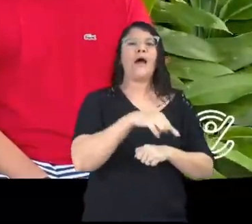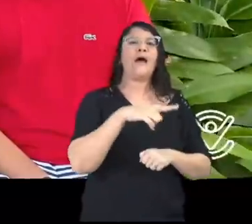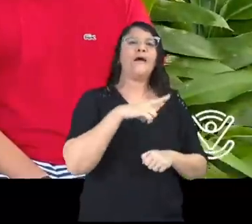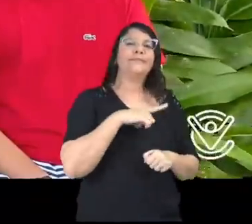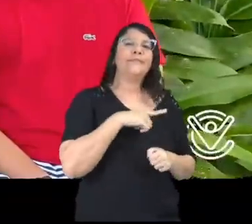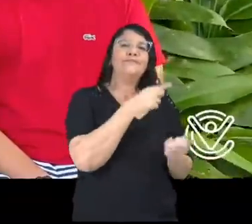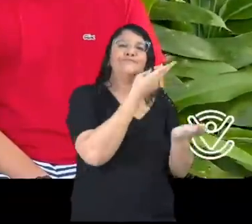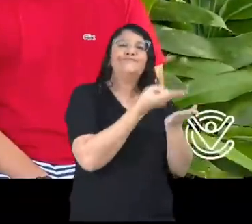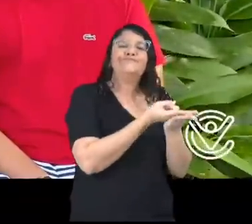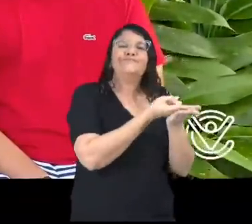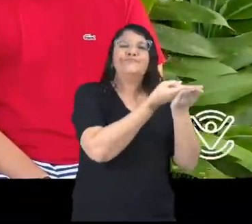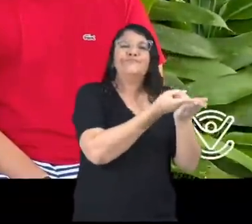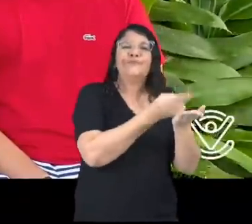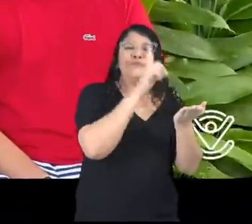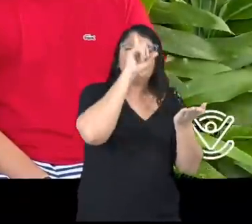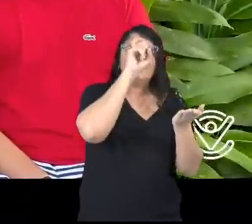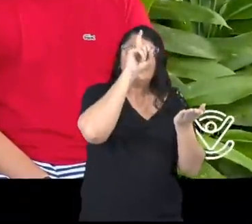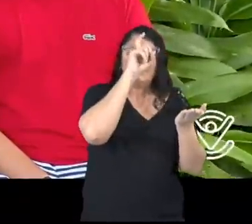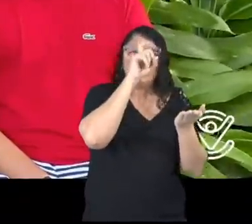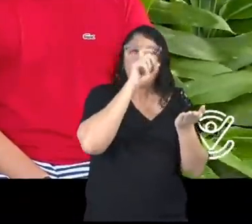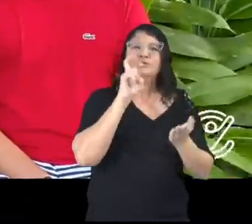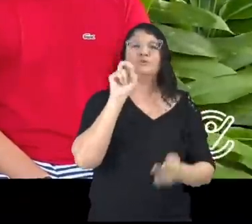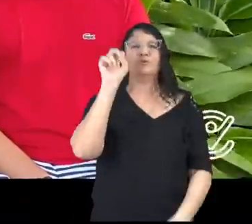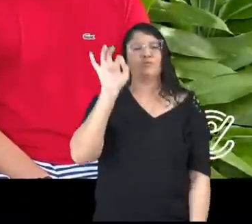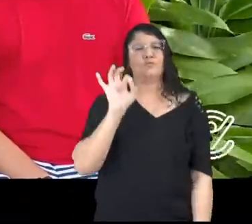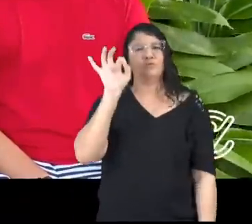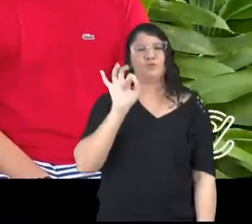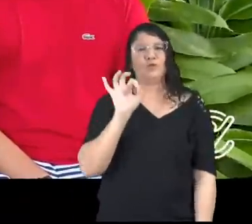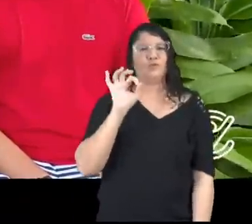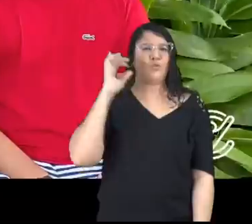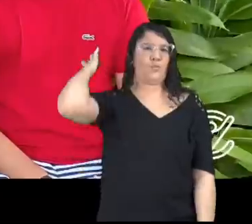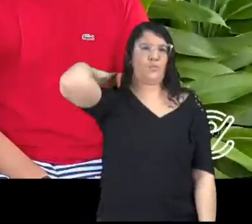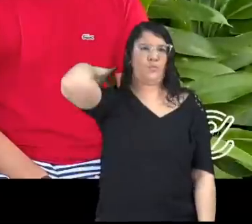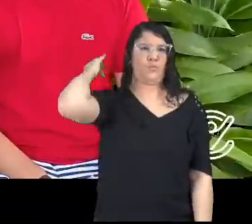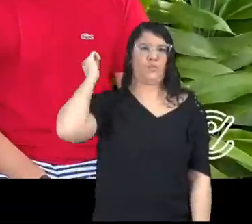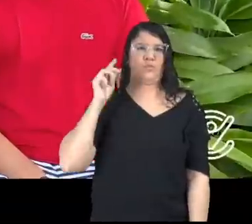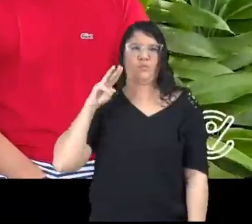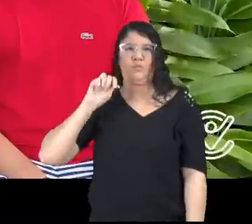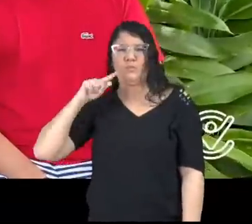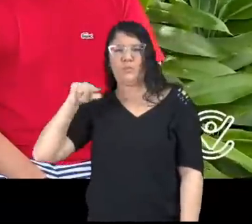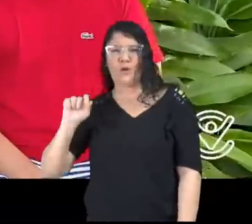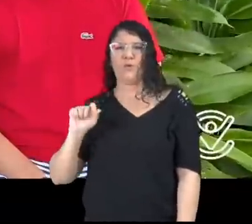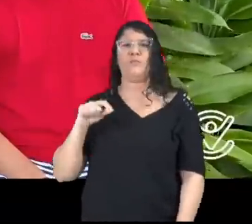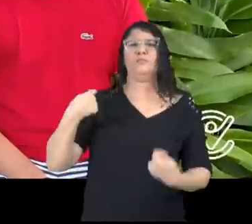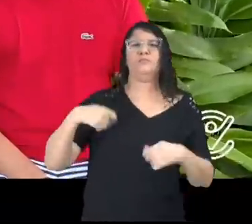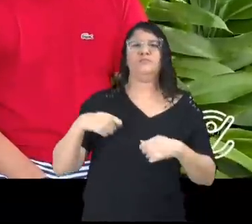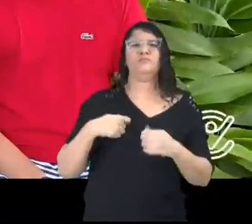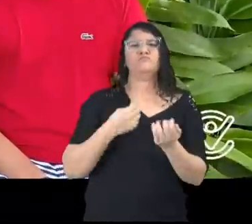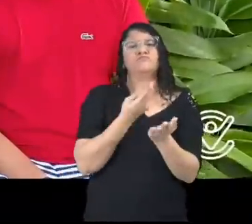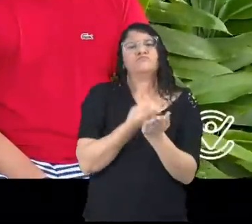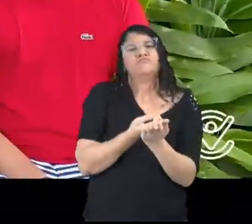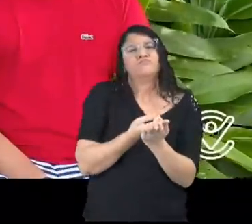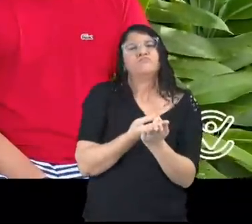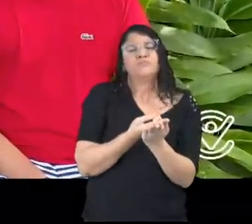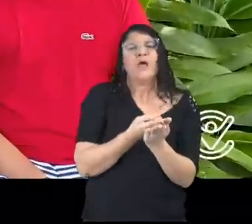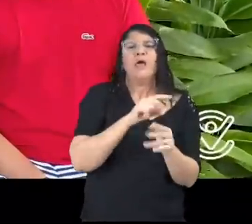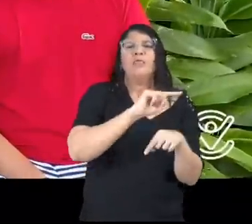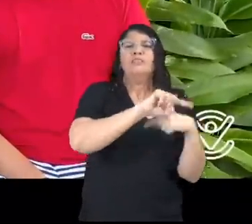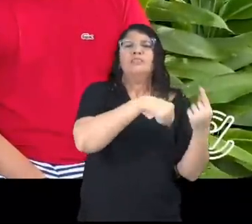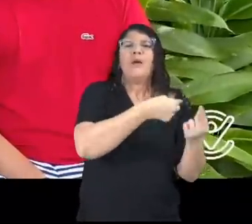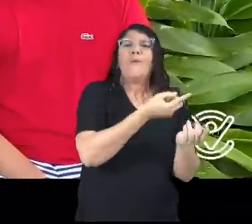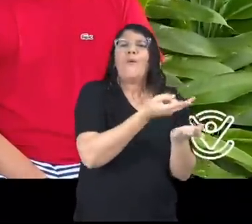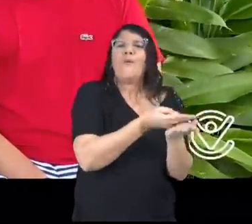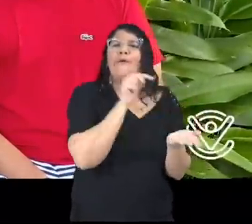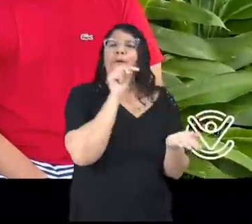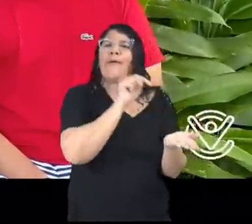com 50% do seu pulmão comprometido e precisou ficar internado. Passaram-se alguns dias e ele entrou no estágio mais crítico